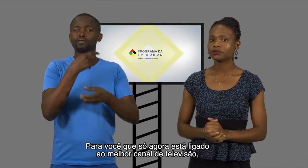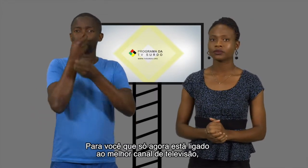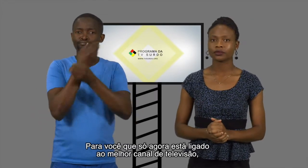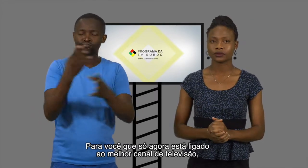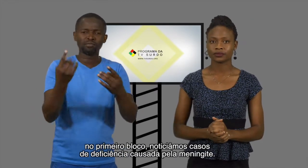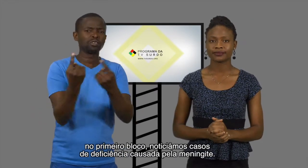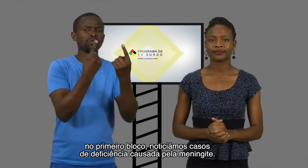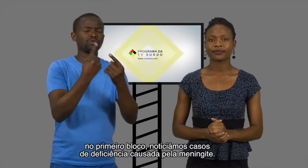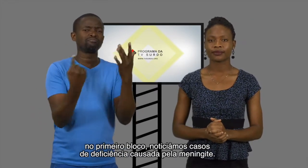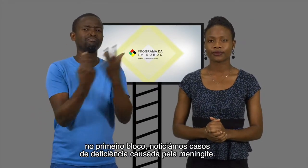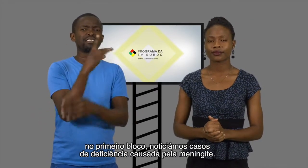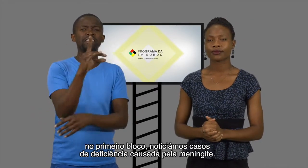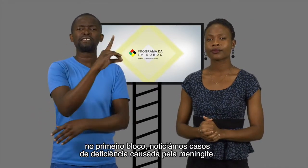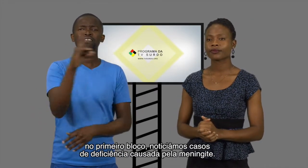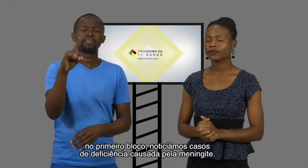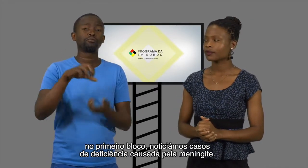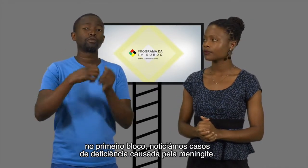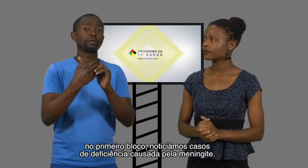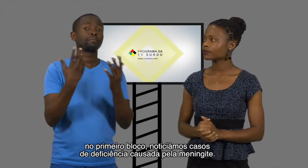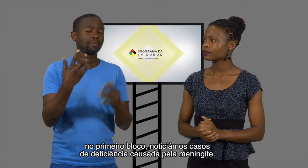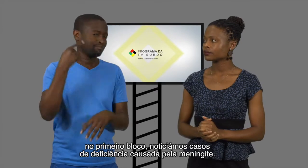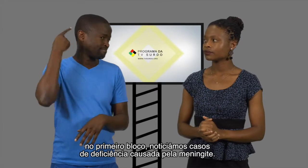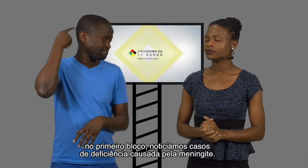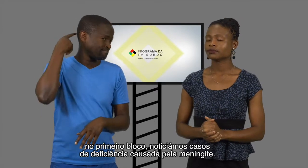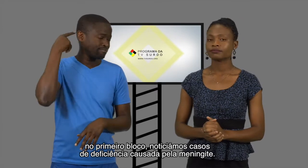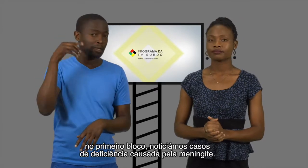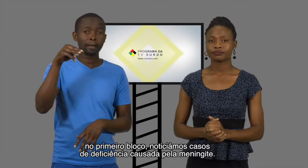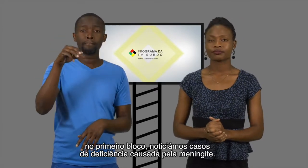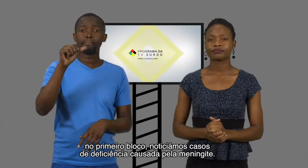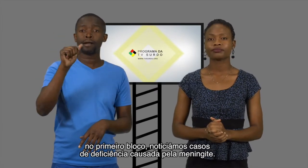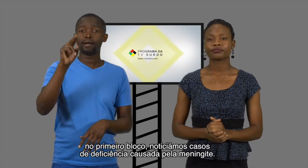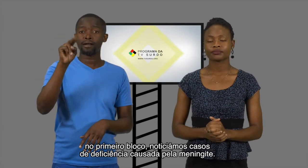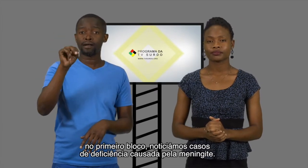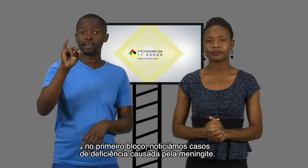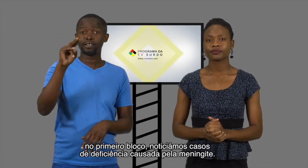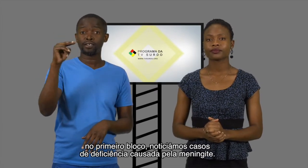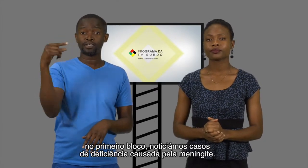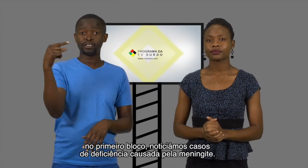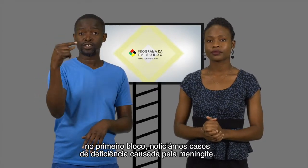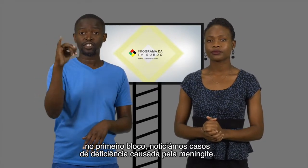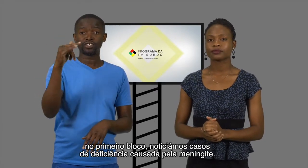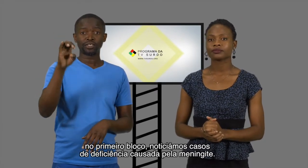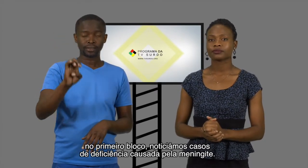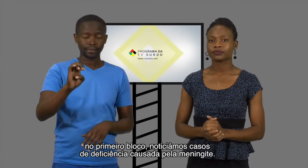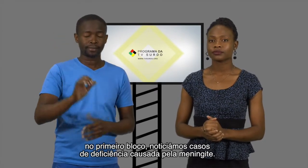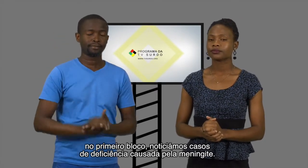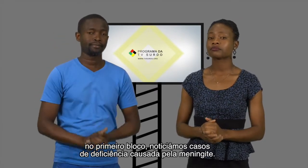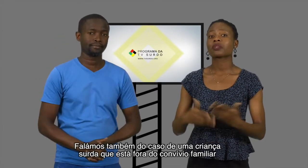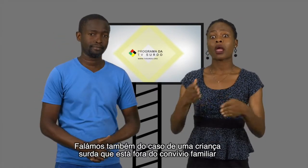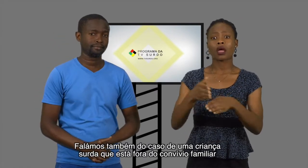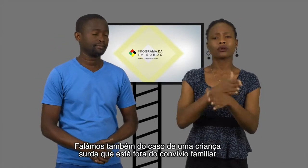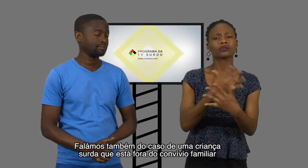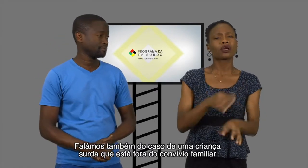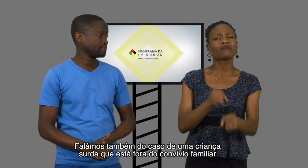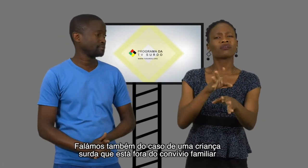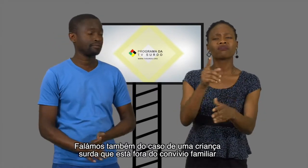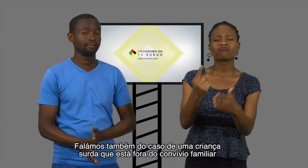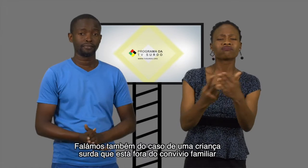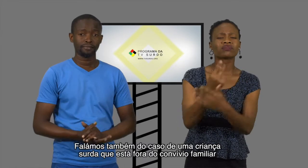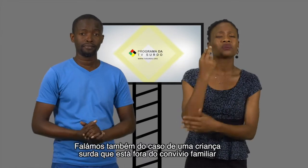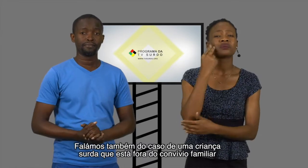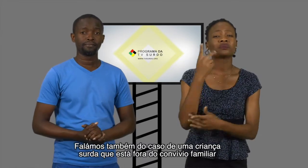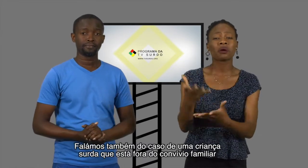televisão, no primeiro bloco, noticiamos casos de deficiência causada pela meningite. Falamos